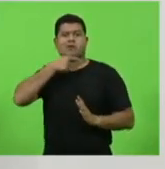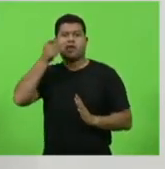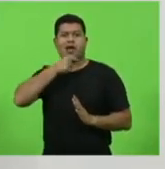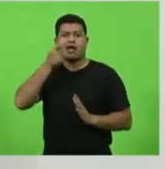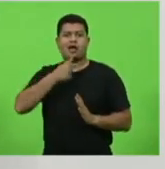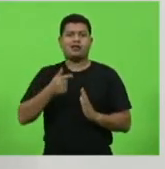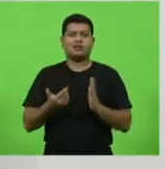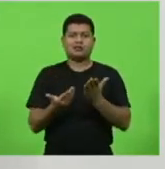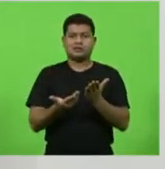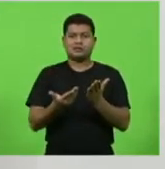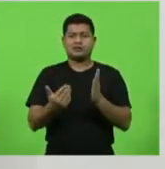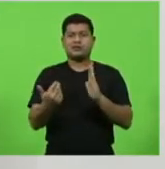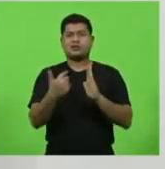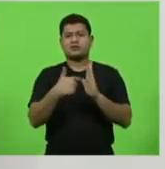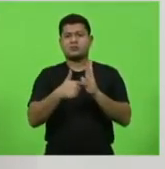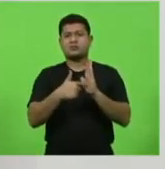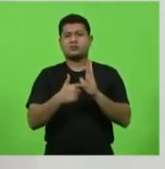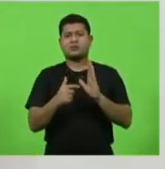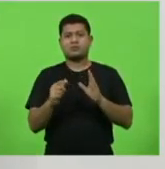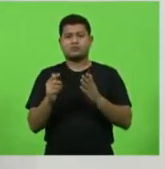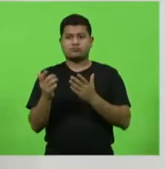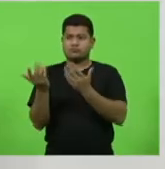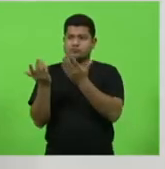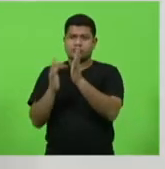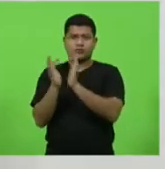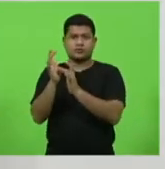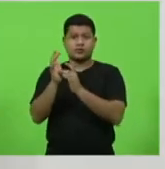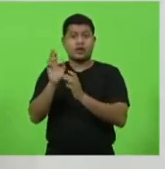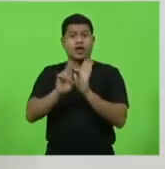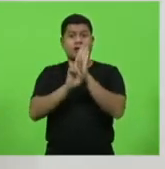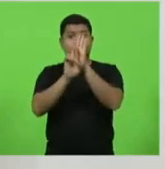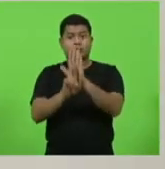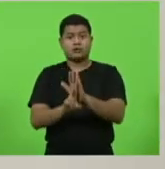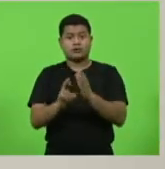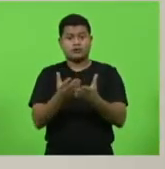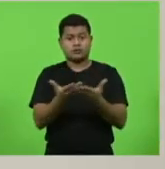que representa os cristãos. Muito obrigado.